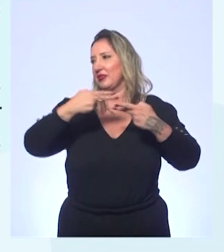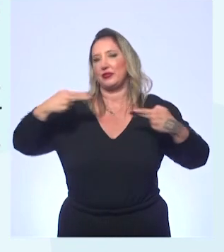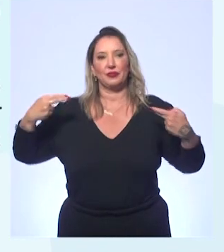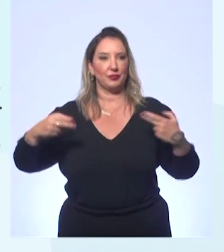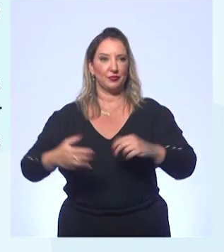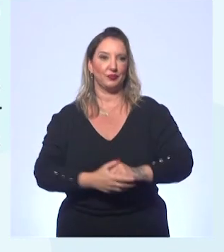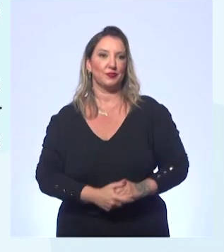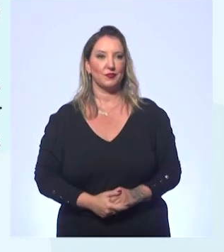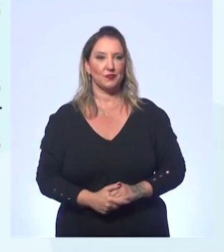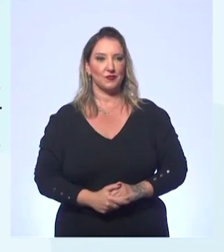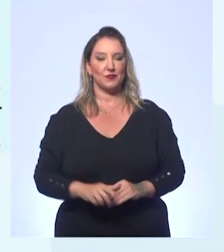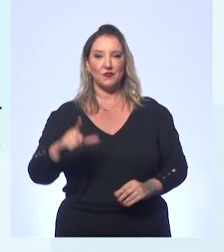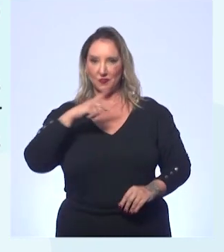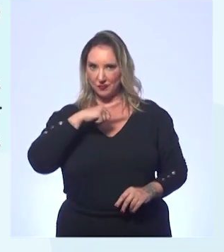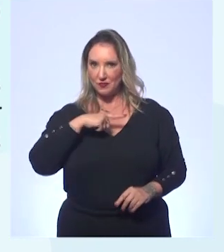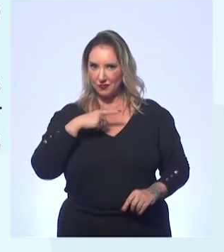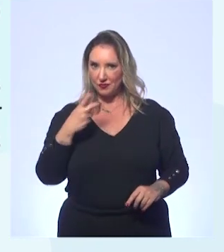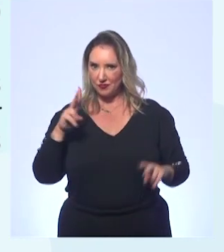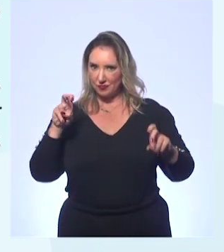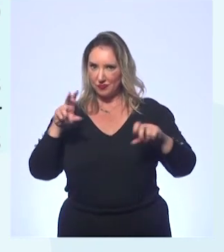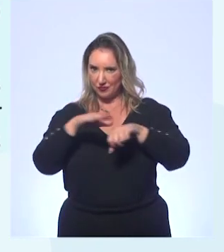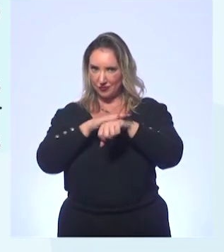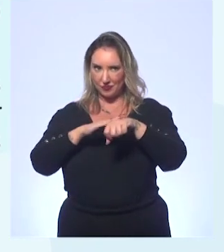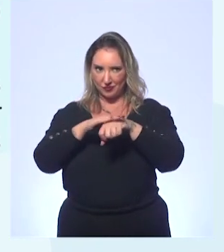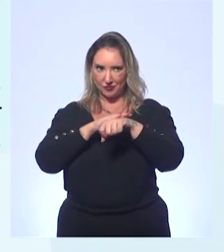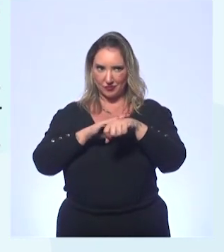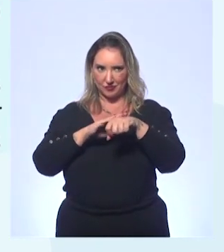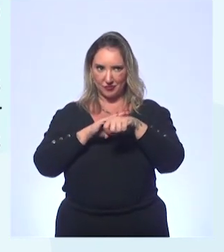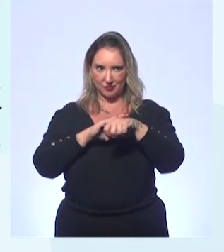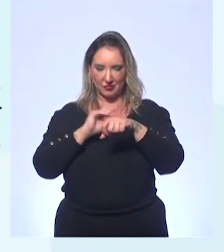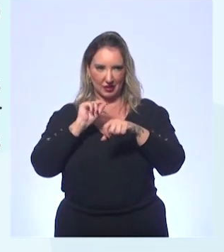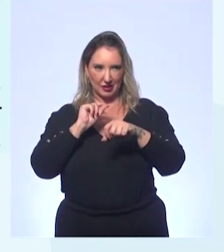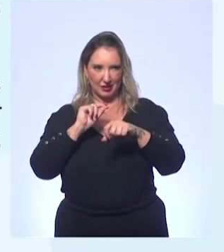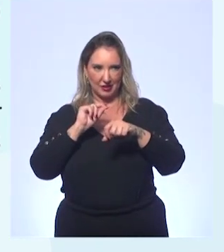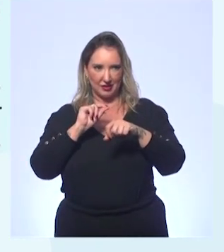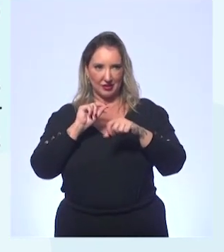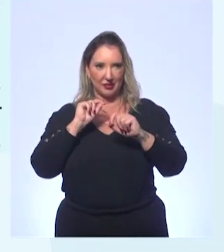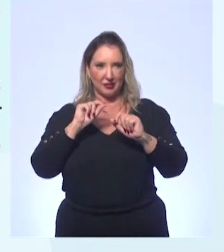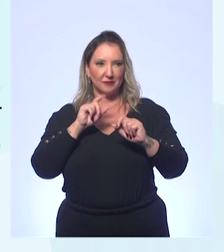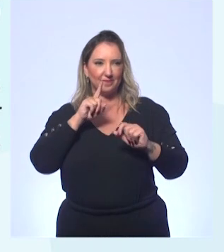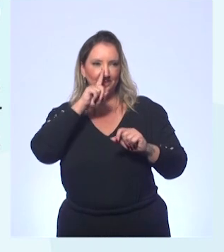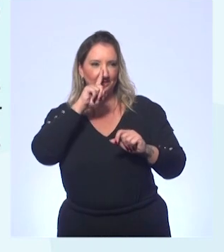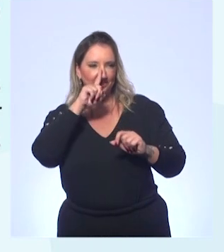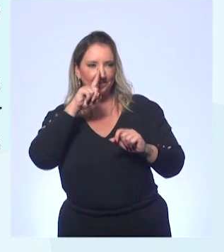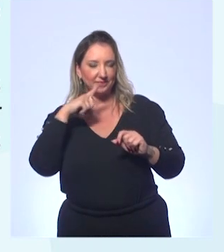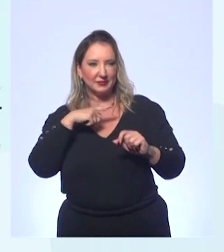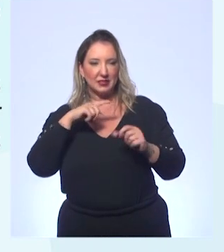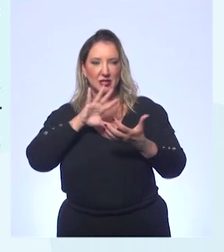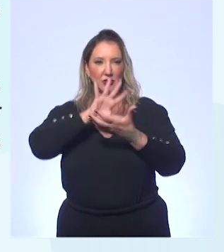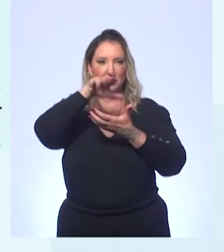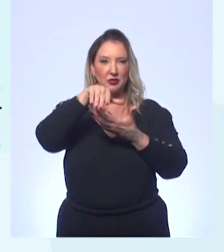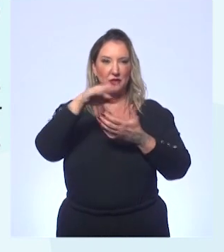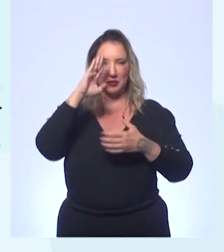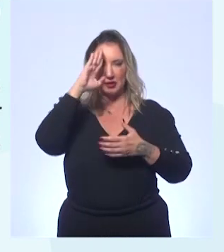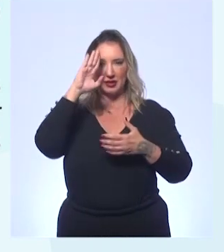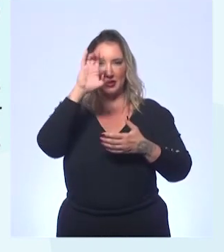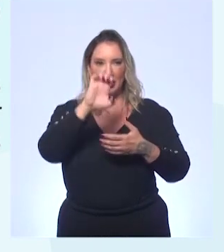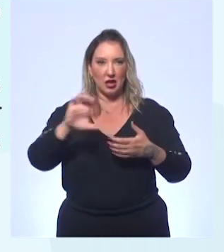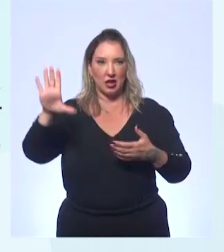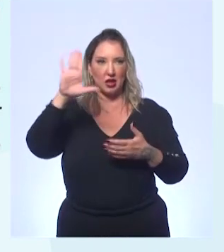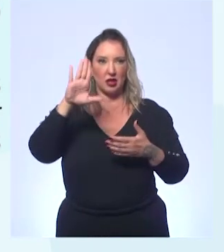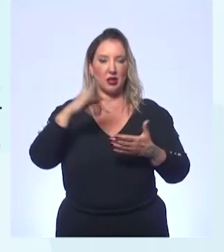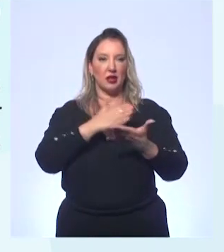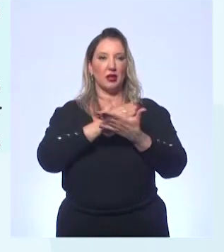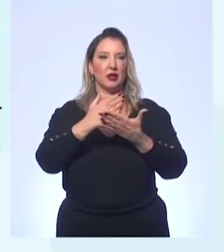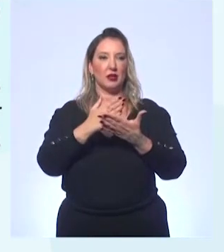outros. Nós também conversamos sobre a rapina do continente por parte dos impérios europeus, inicialmente com aquela bandeira